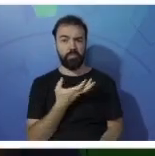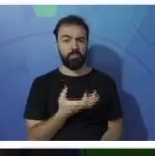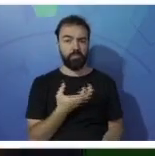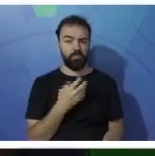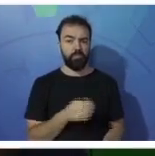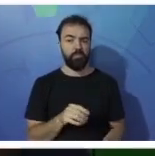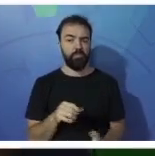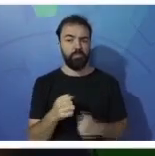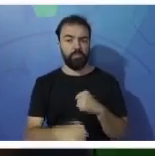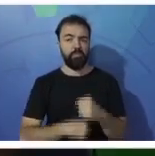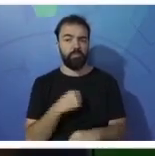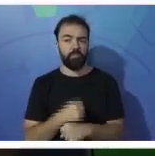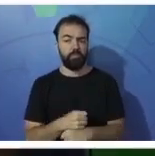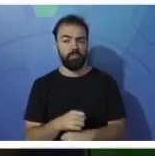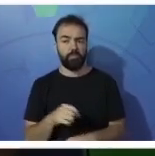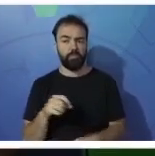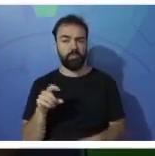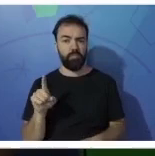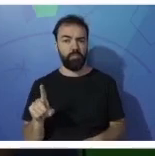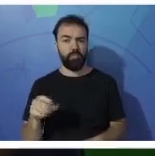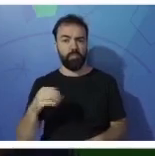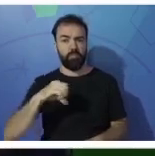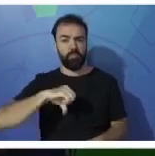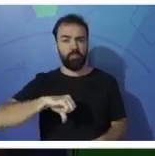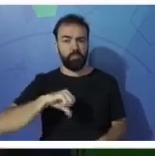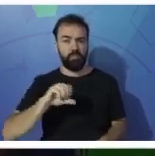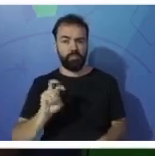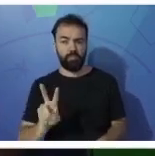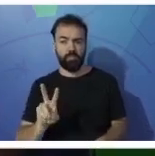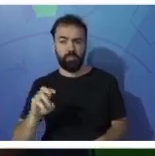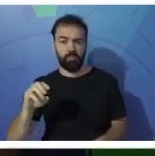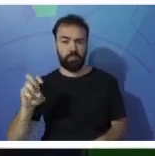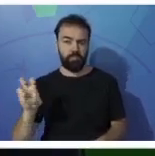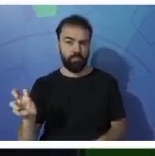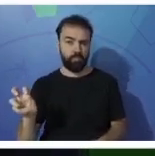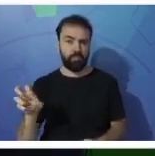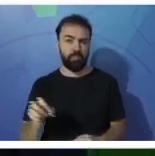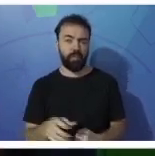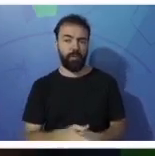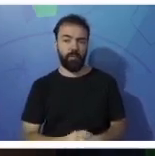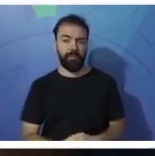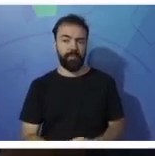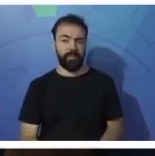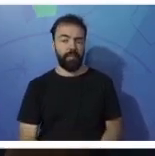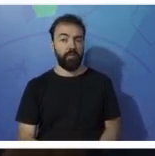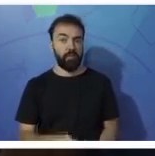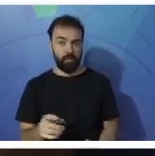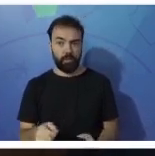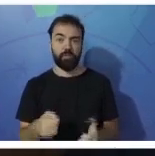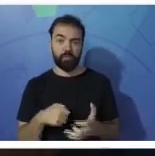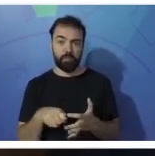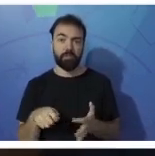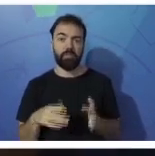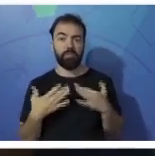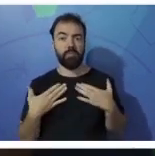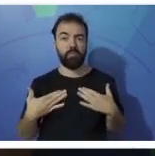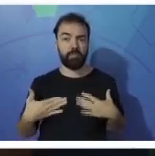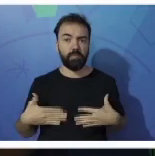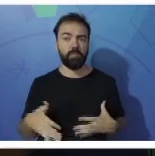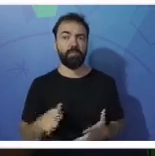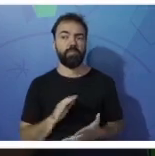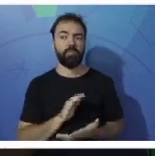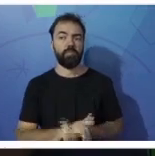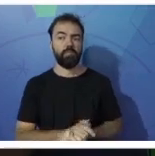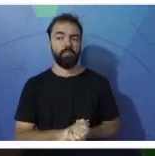Natal de 1925. Tá? Depois vocês podem escrever com calma, essas informações estão na